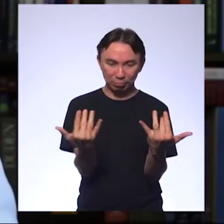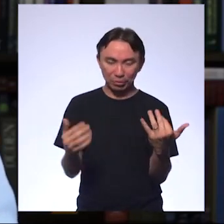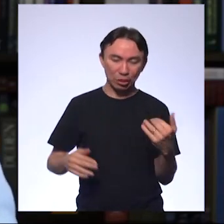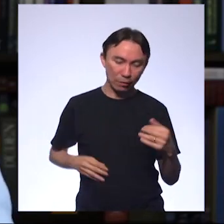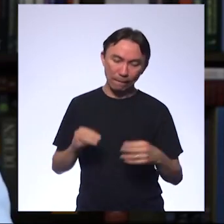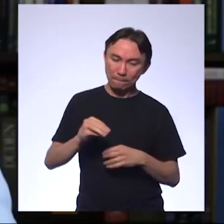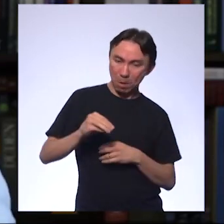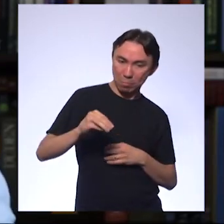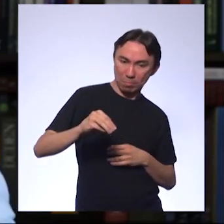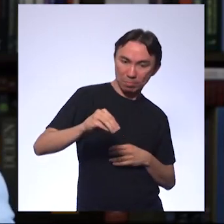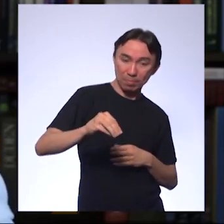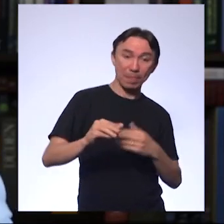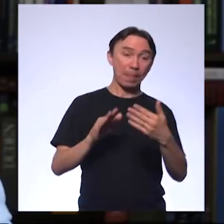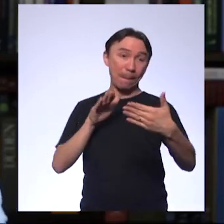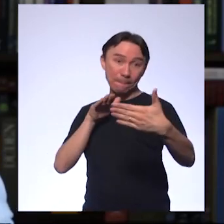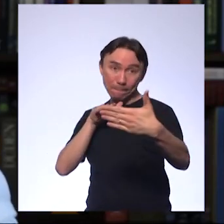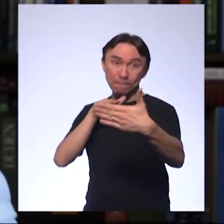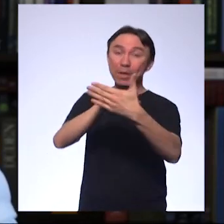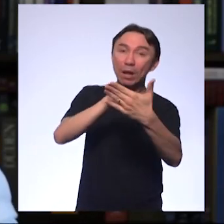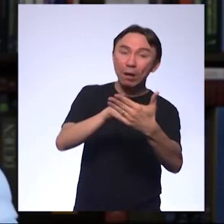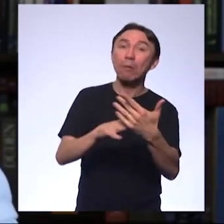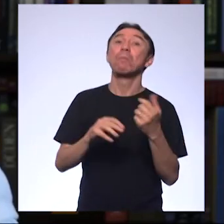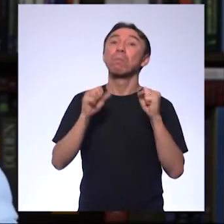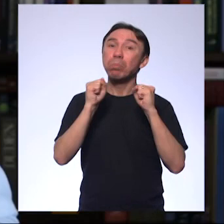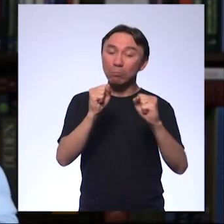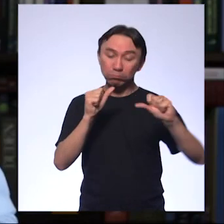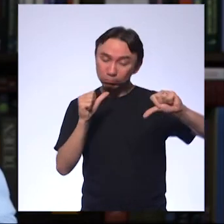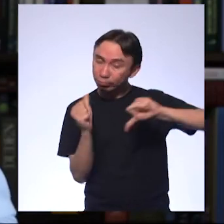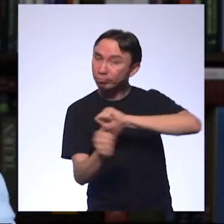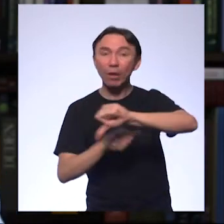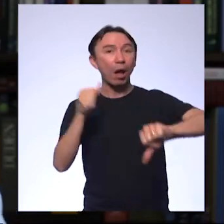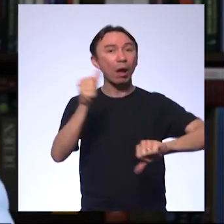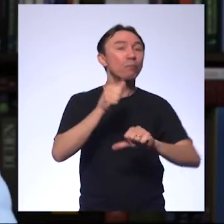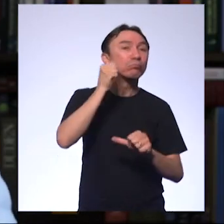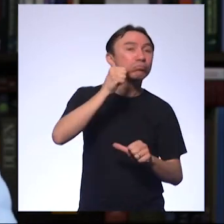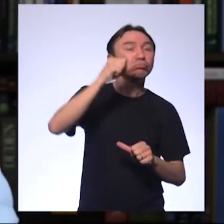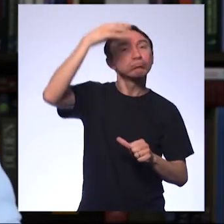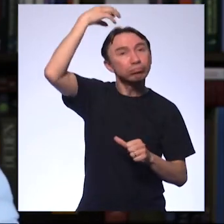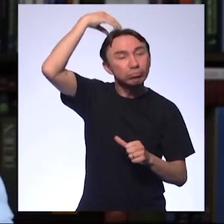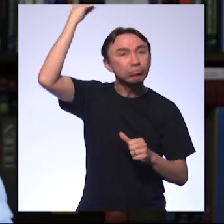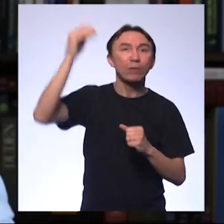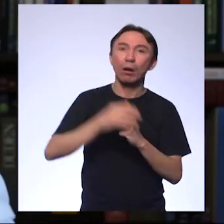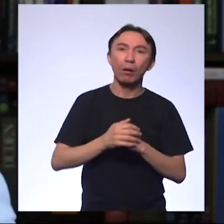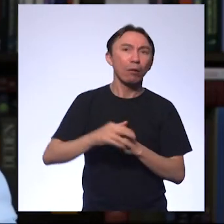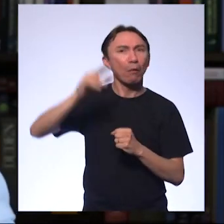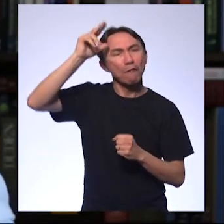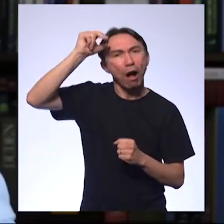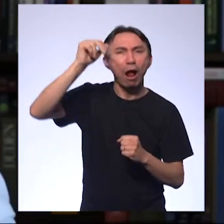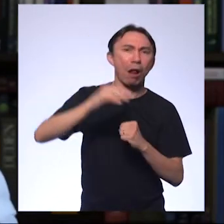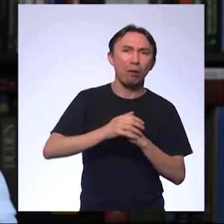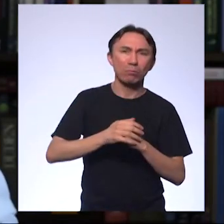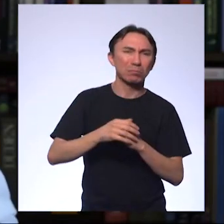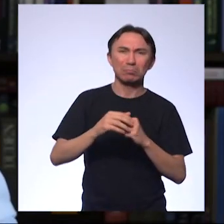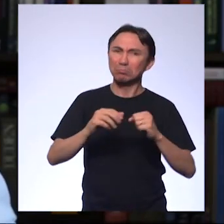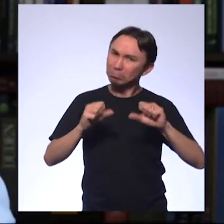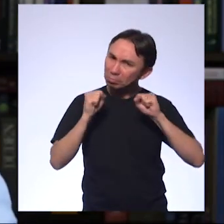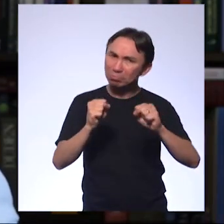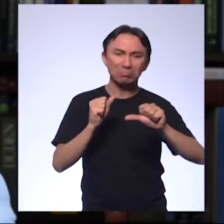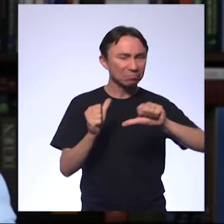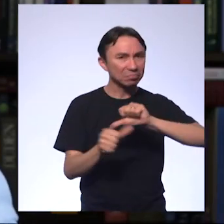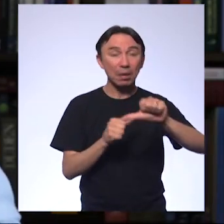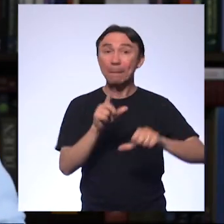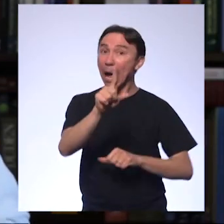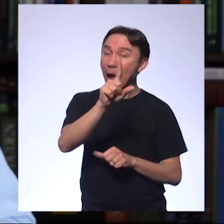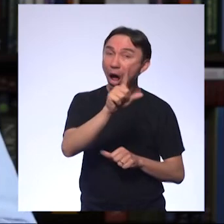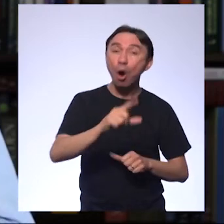né, pode se transformar numa rainha, pode se transformar num cavalo, num bispo, numa torre, só não pode se transformar num rei. Rei é